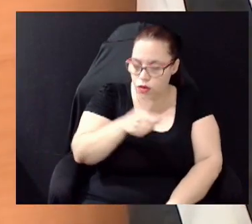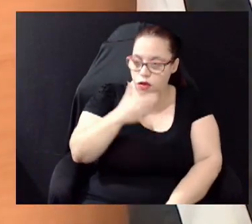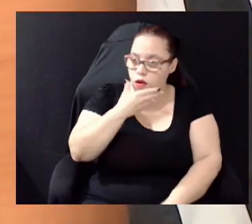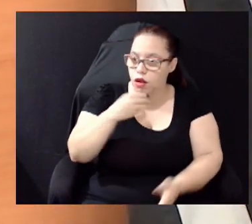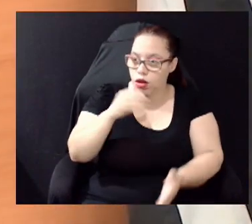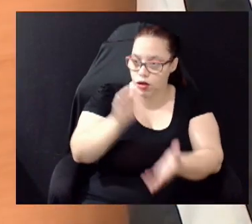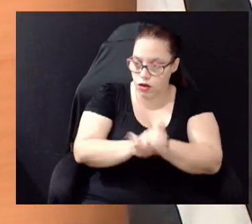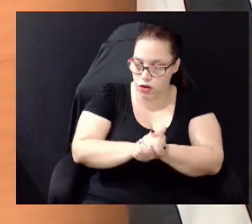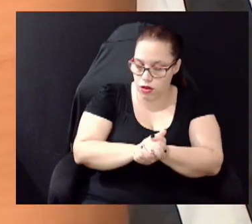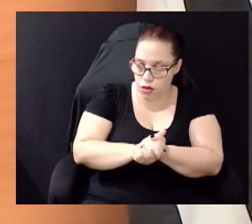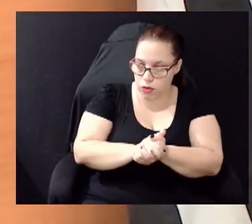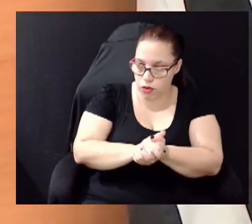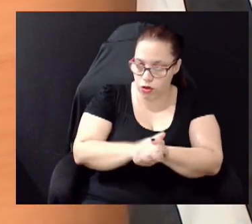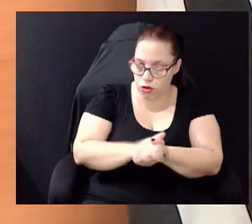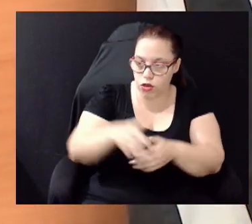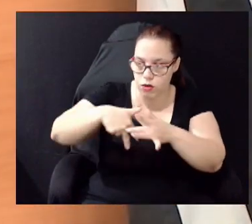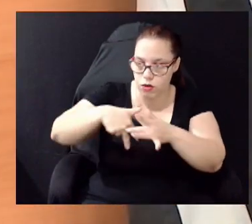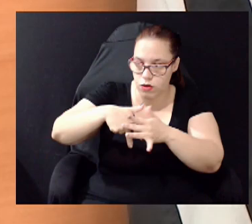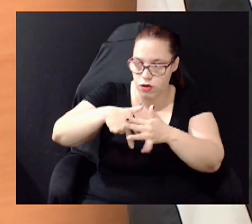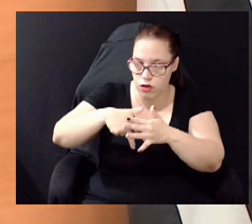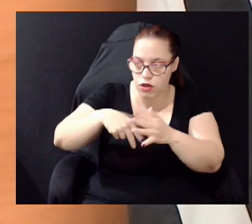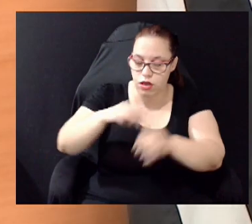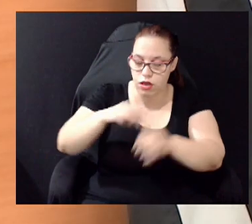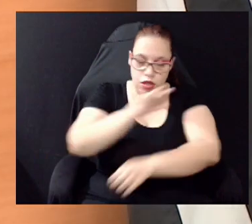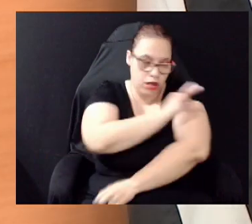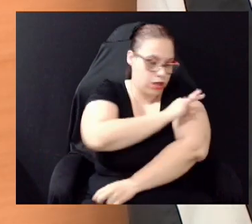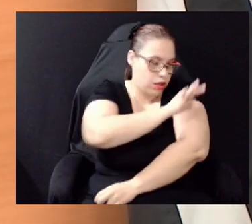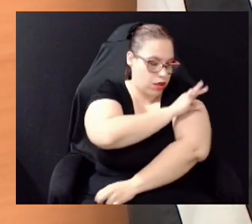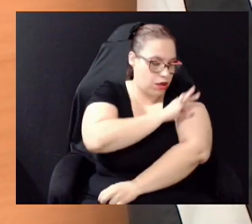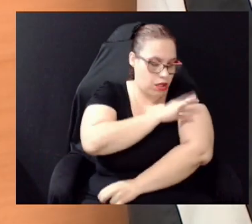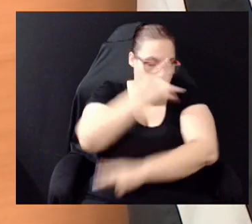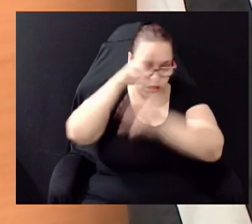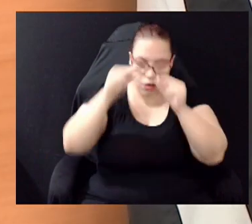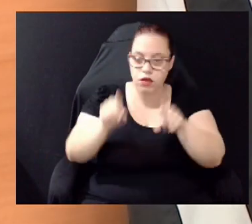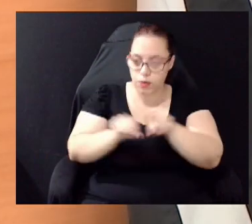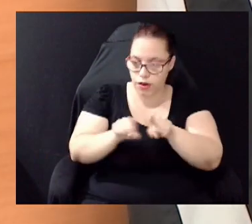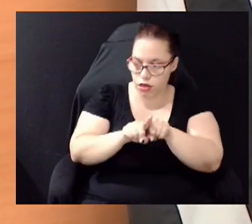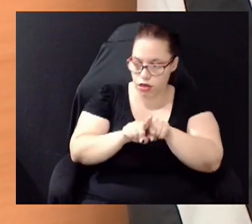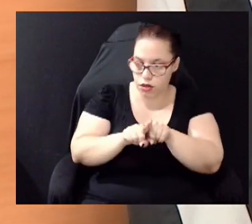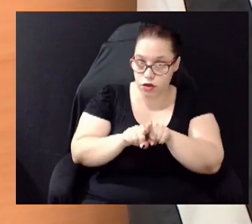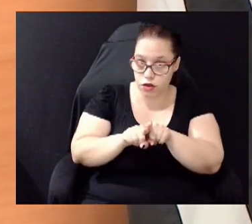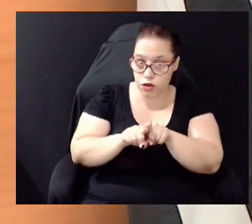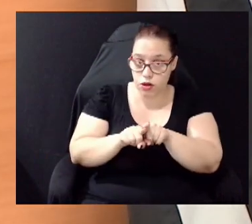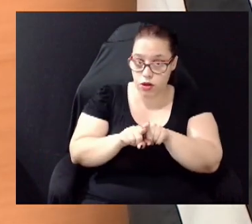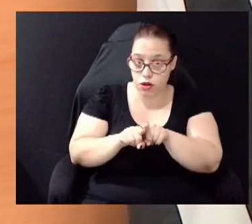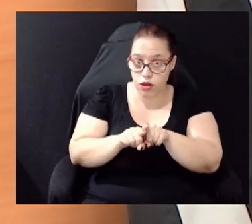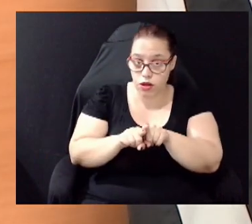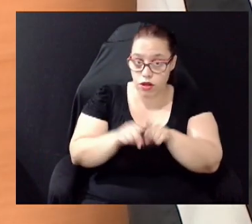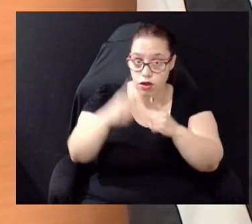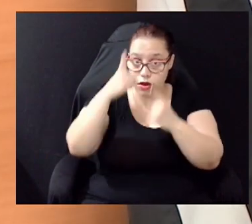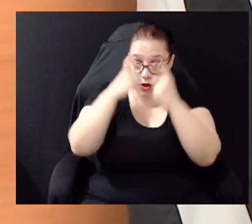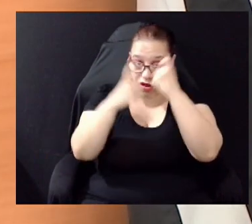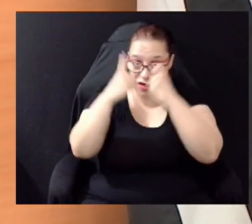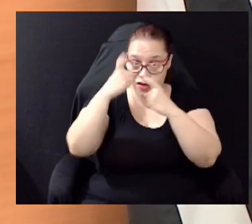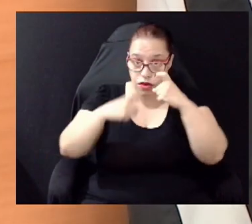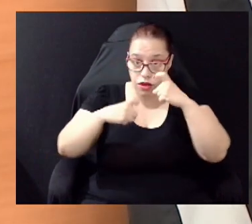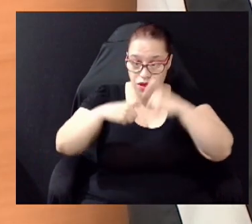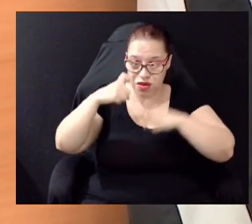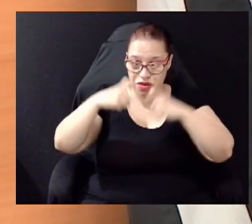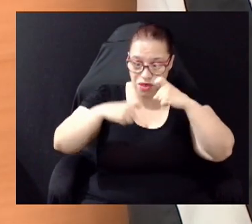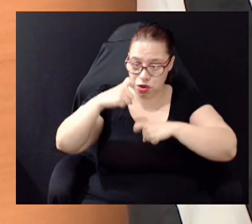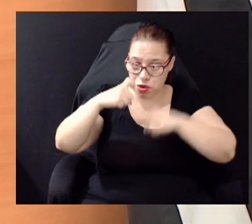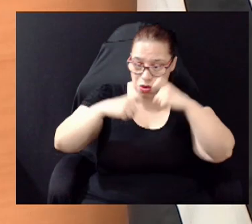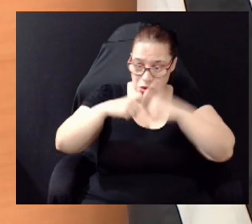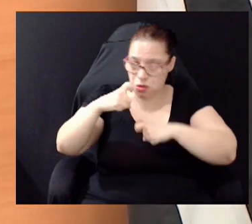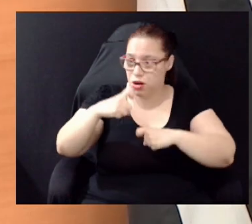pessoa, que é técnico de enfermagem, e ele também, ela sofreu uma violência sexual, ela foi estuprada. E se eu